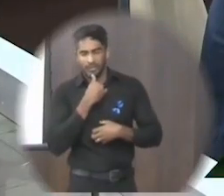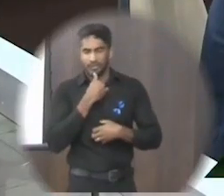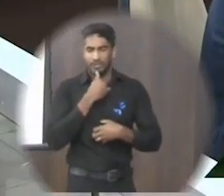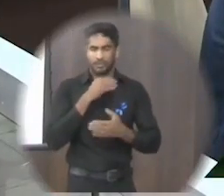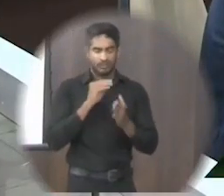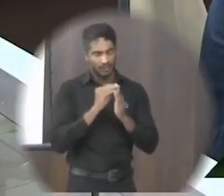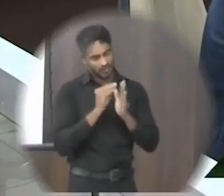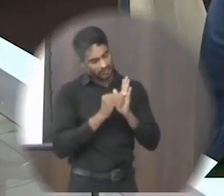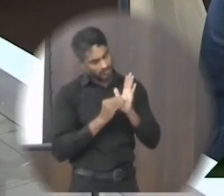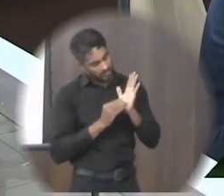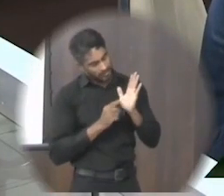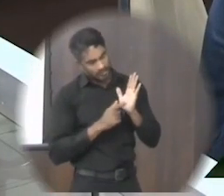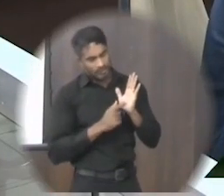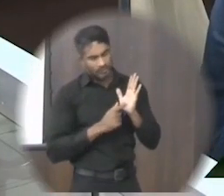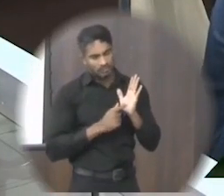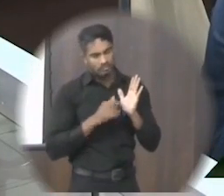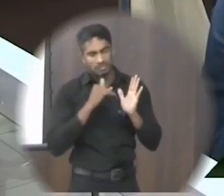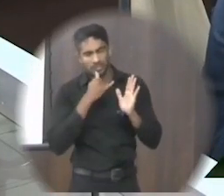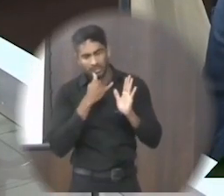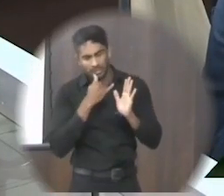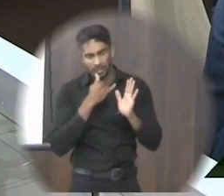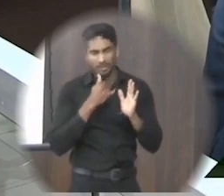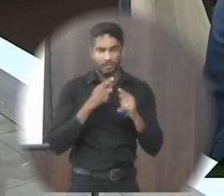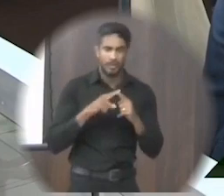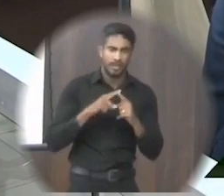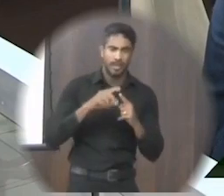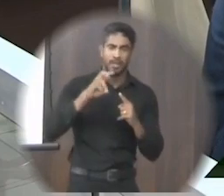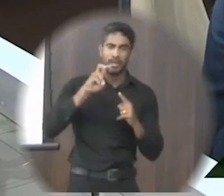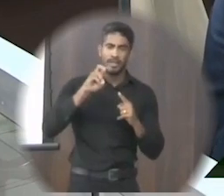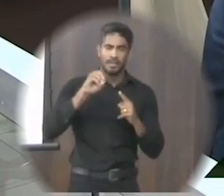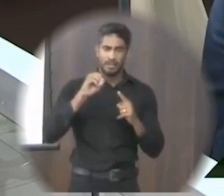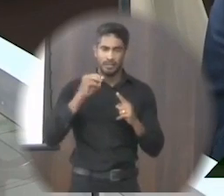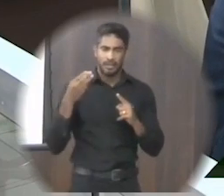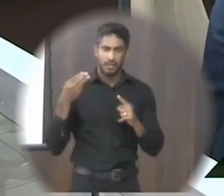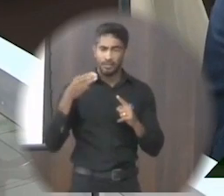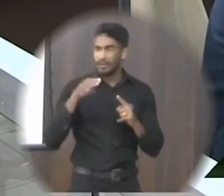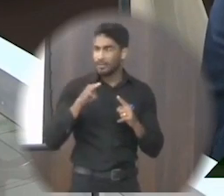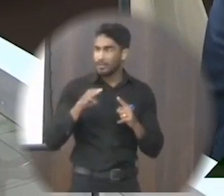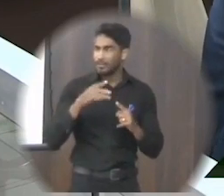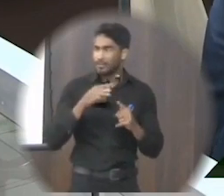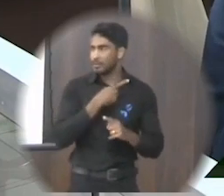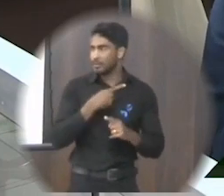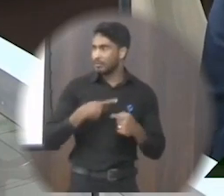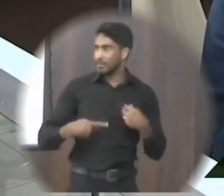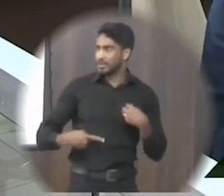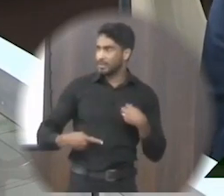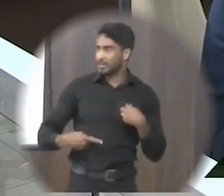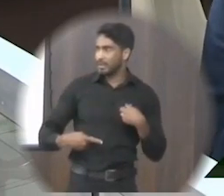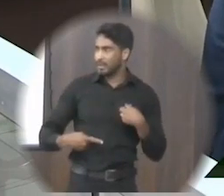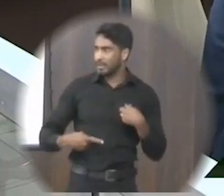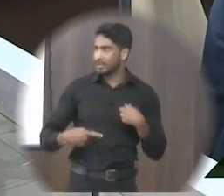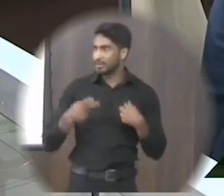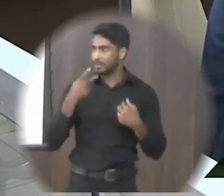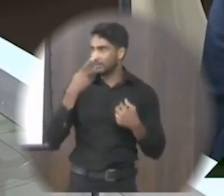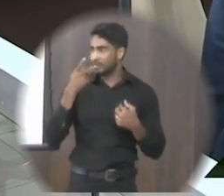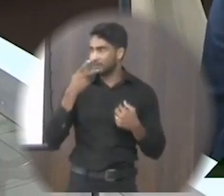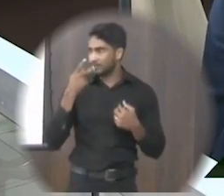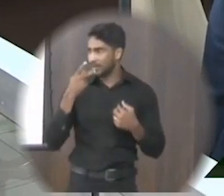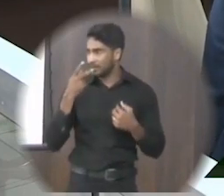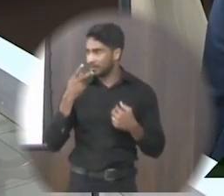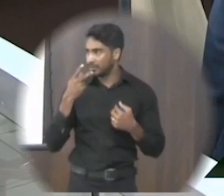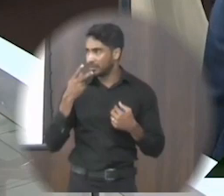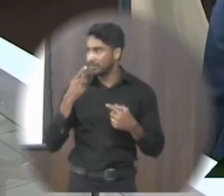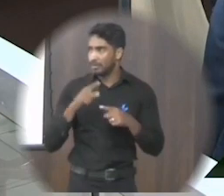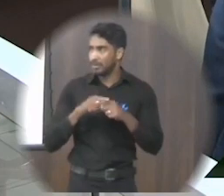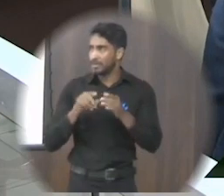dados, que, né, era 50 milhões. O presidente, né, fez um comentário sobre os 5 ali, mas eu